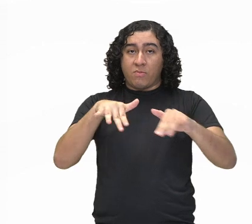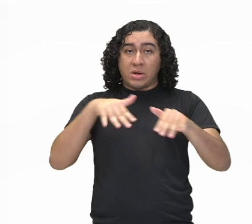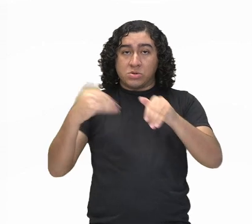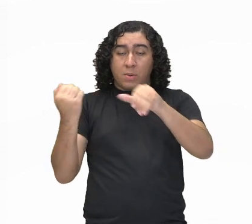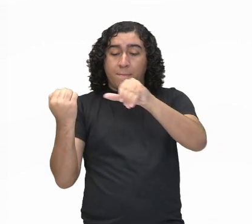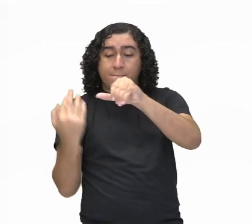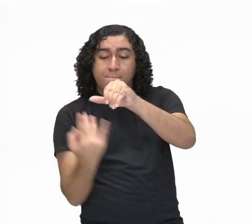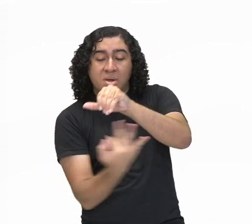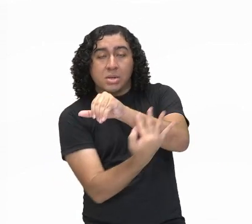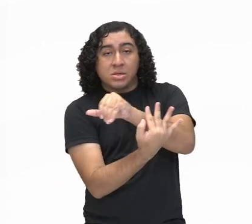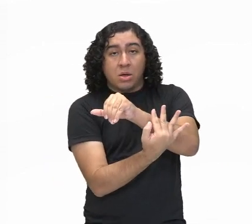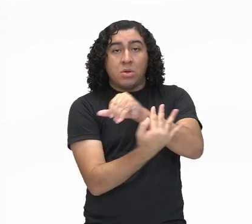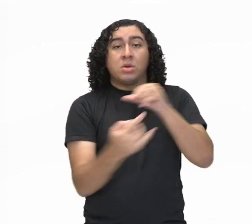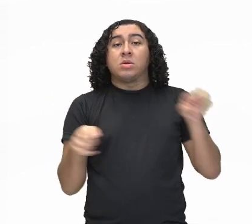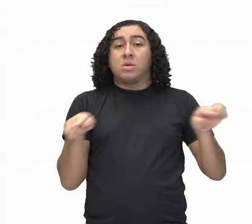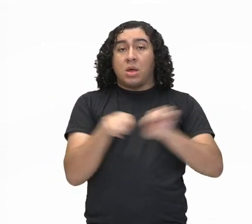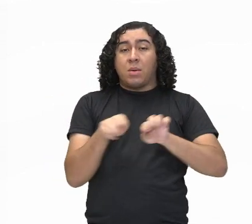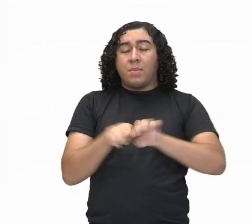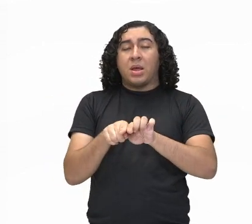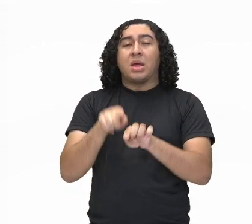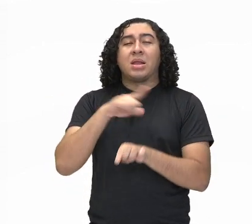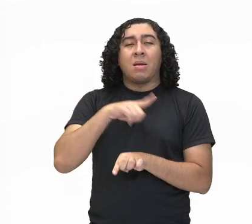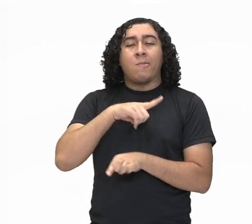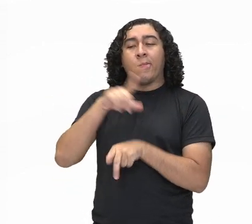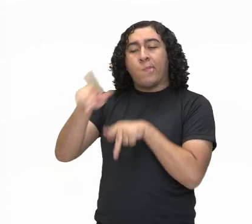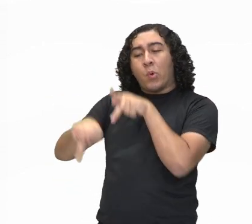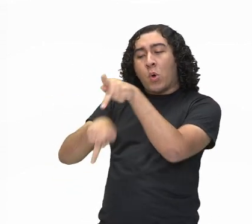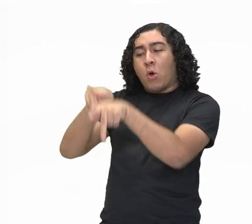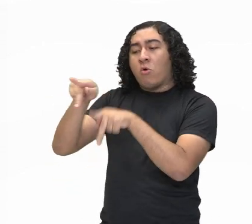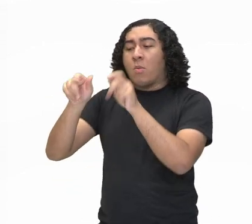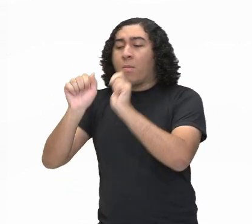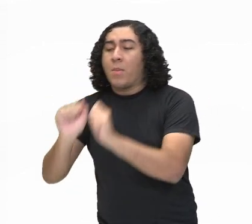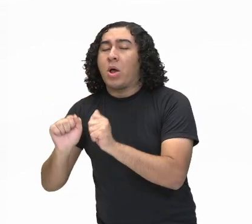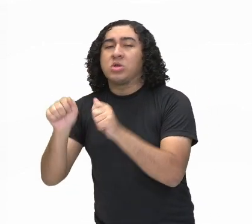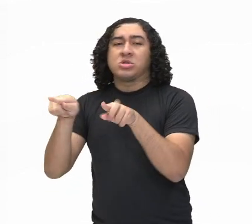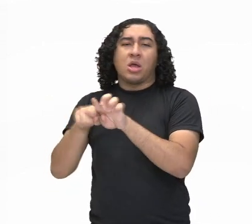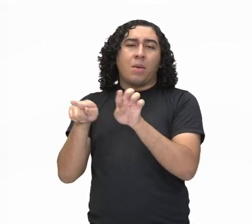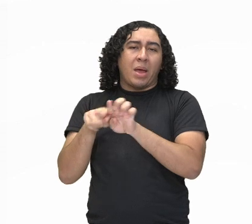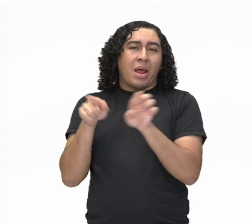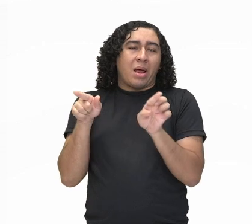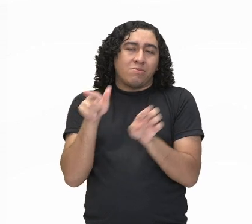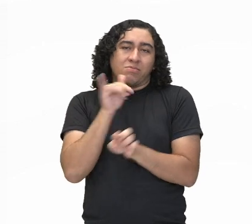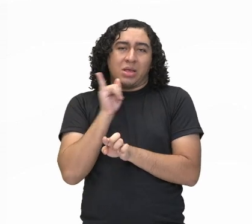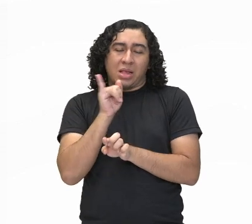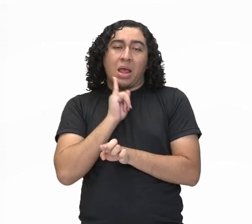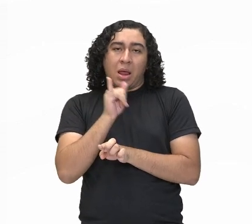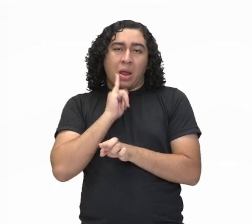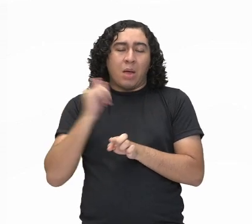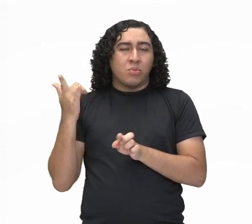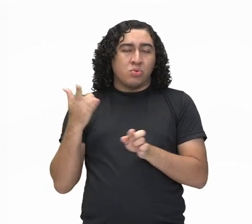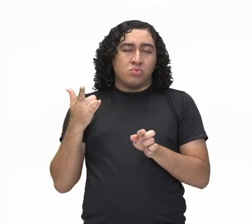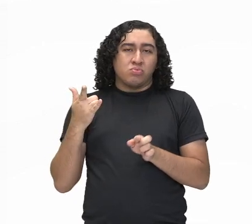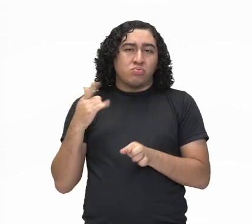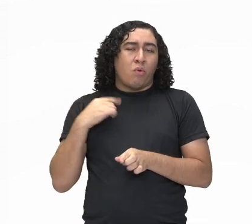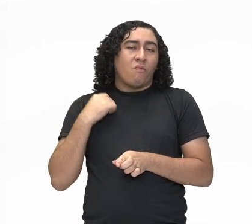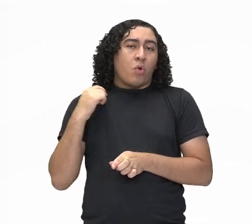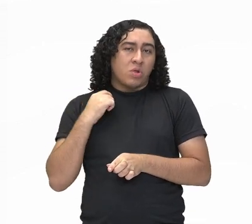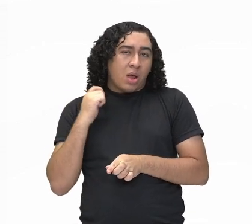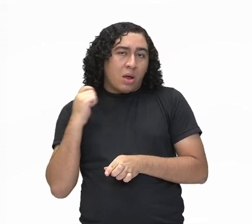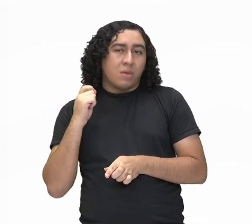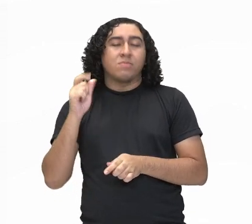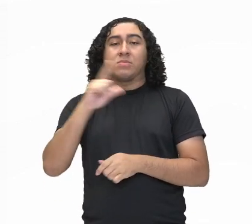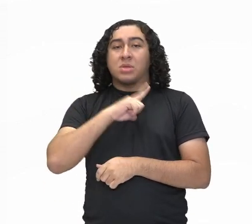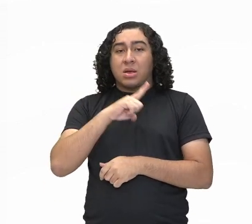né, a população ela pode, de maneira voluntária, né, você pode, por exemplo, de maneira voluntária,